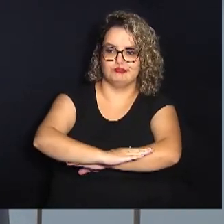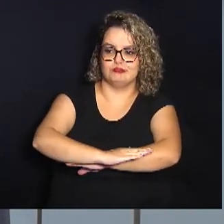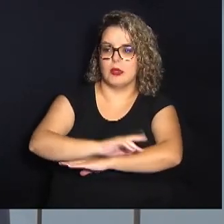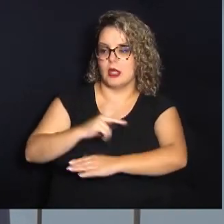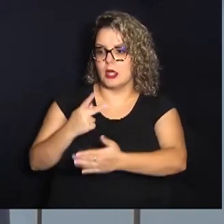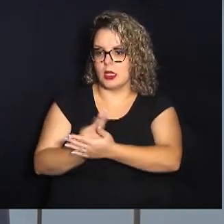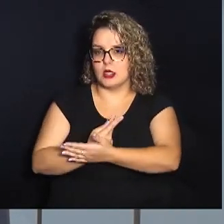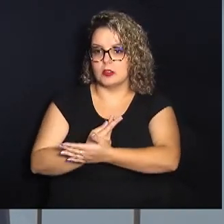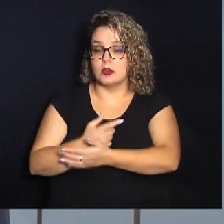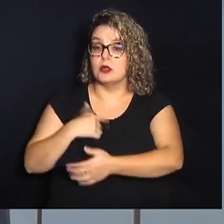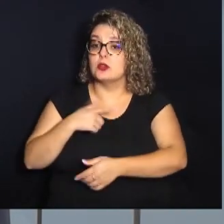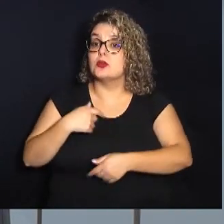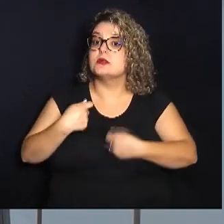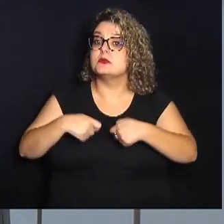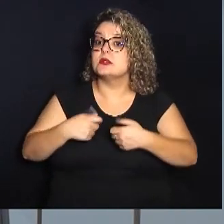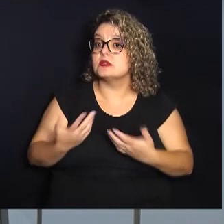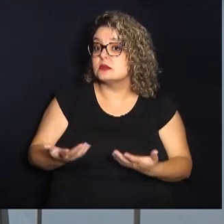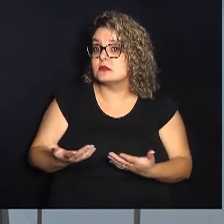indevidamente, a gente precisa